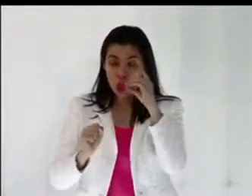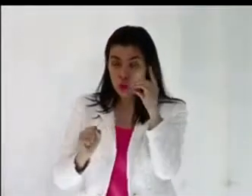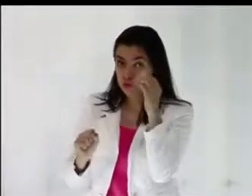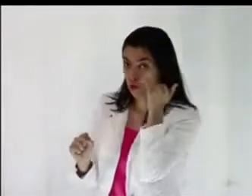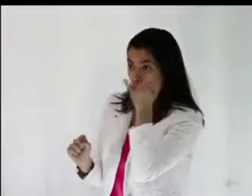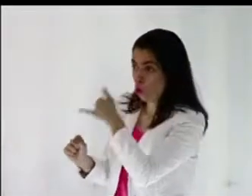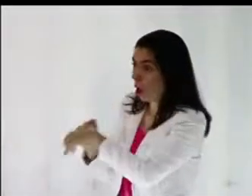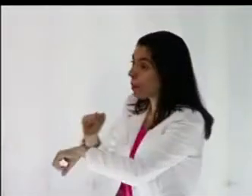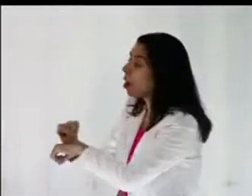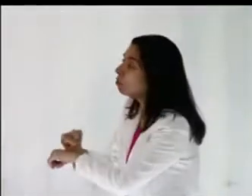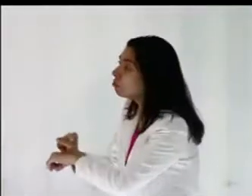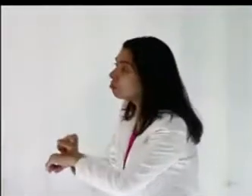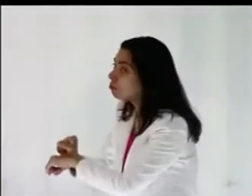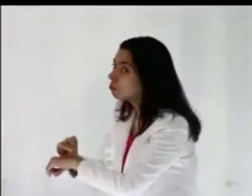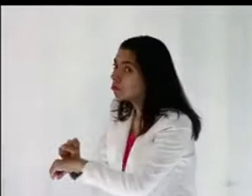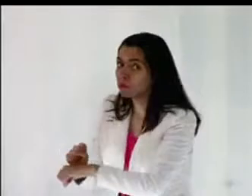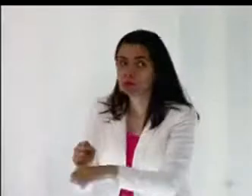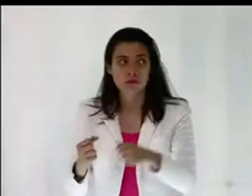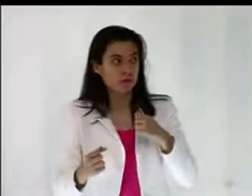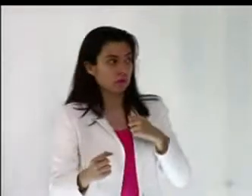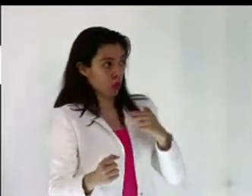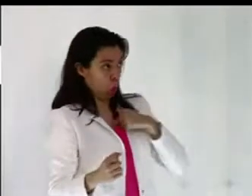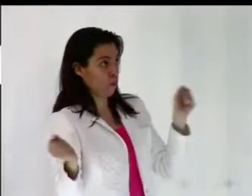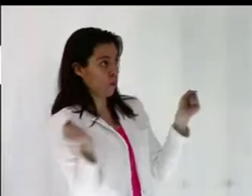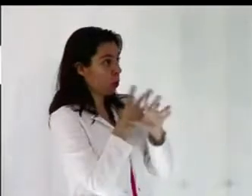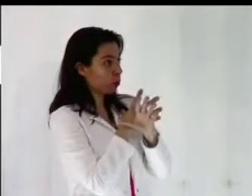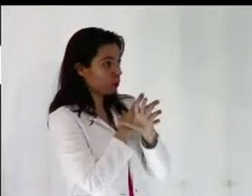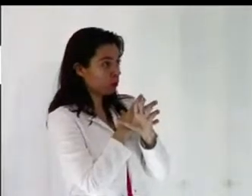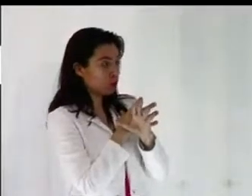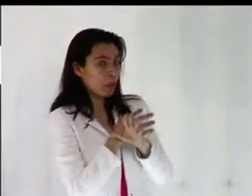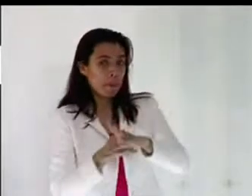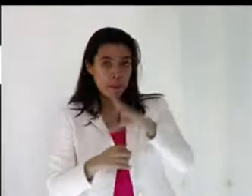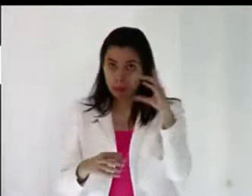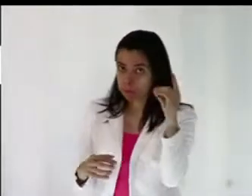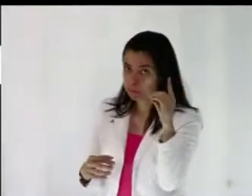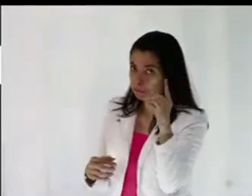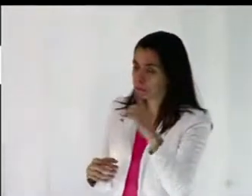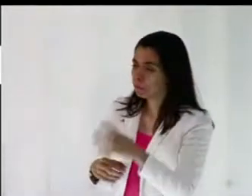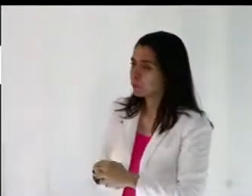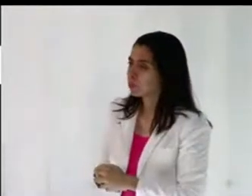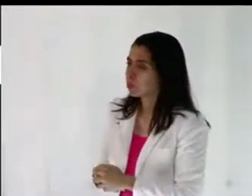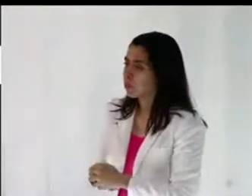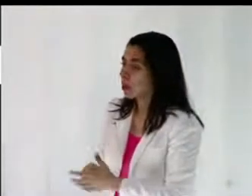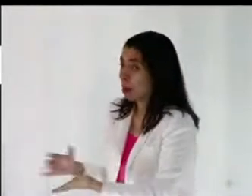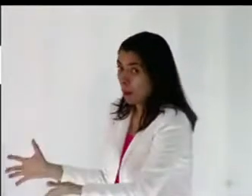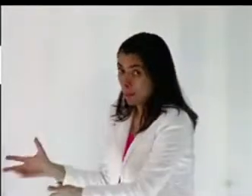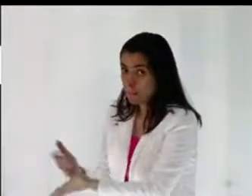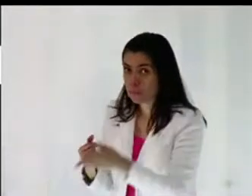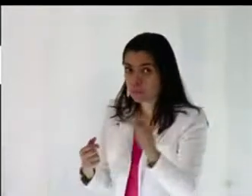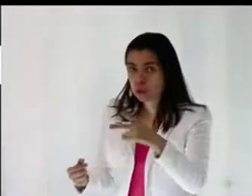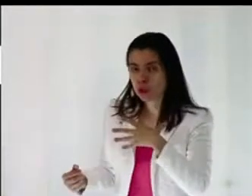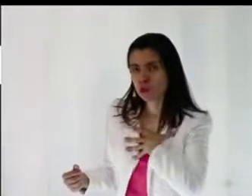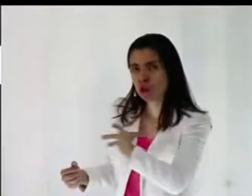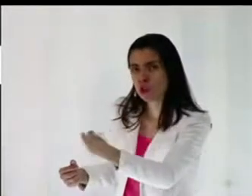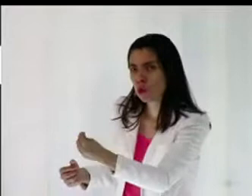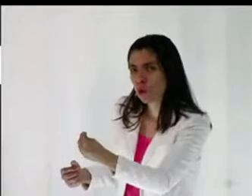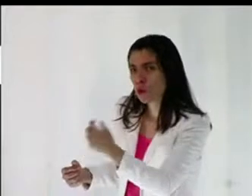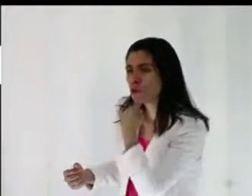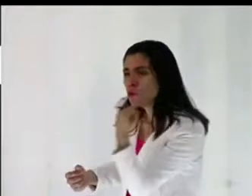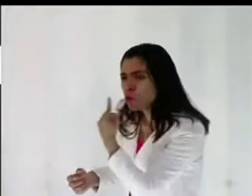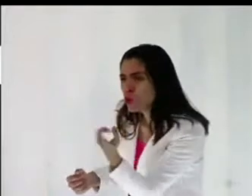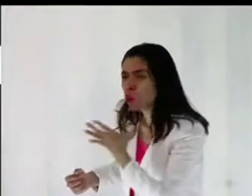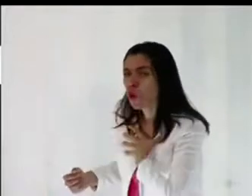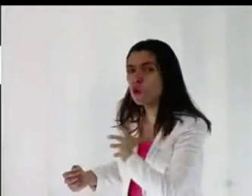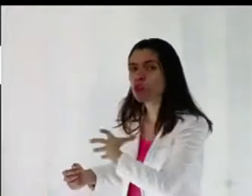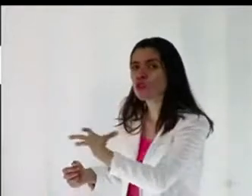lhe respondeu: Eis-me aqui. Acrescentou Deus: Toma teu filho, teu único filho,